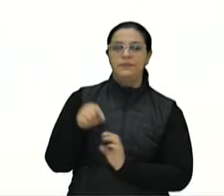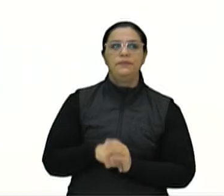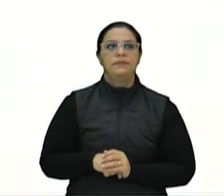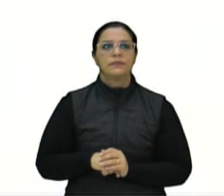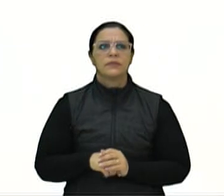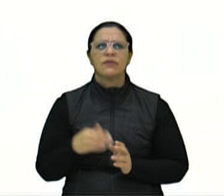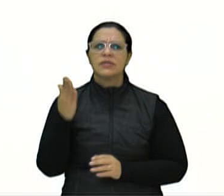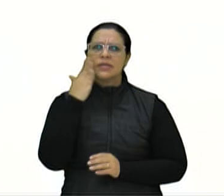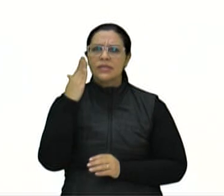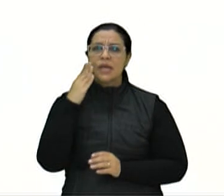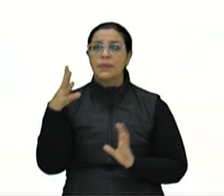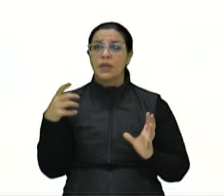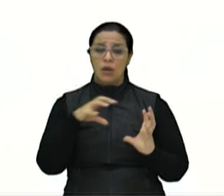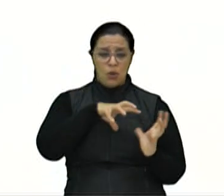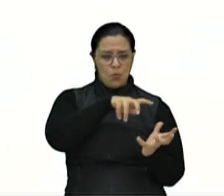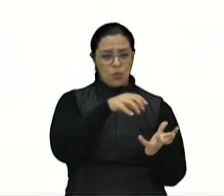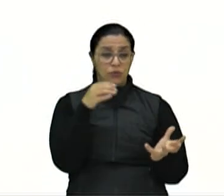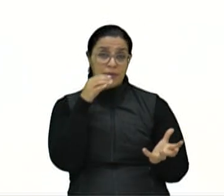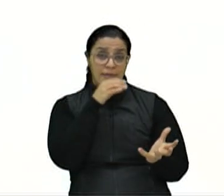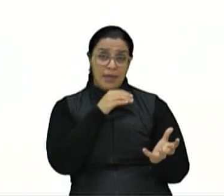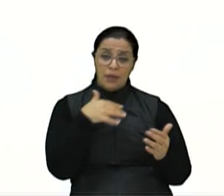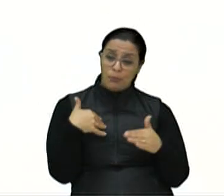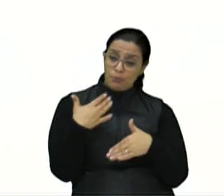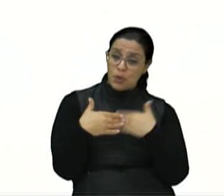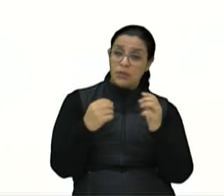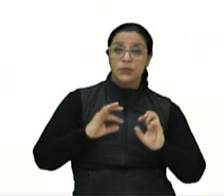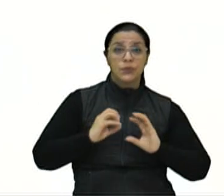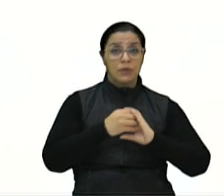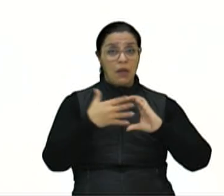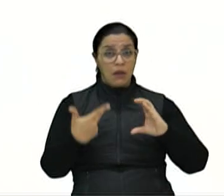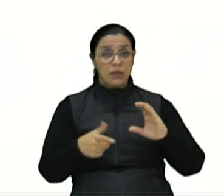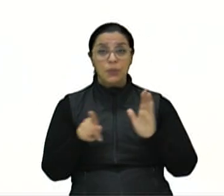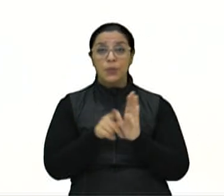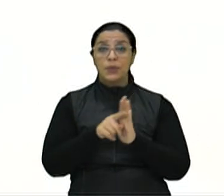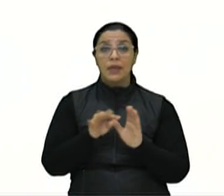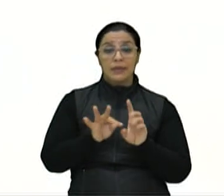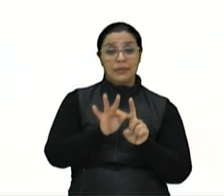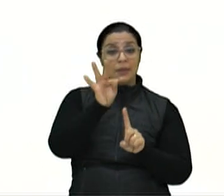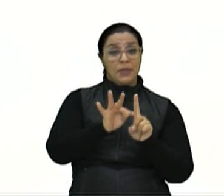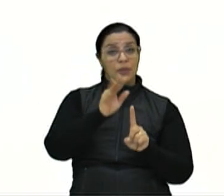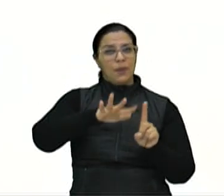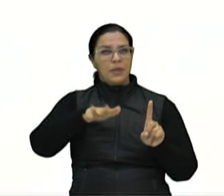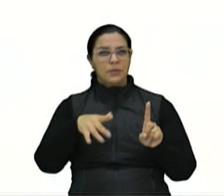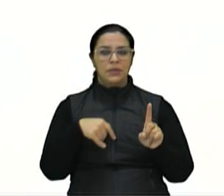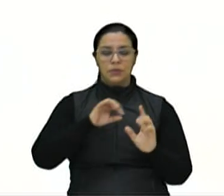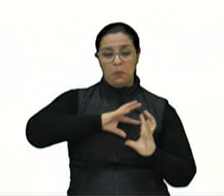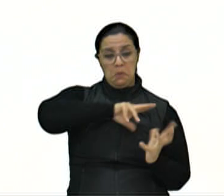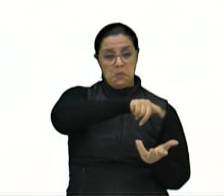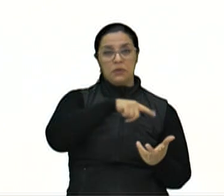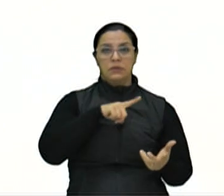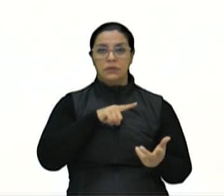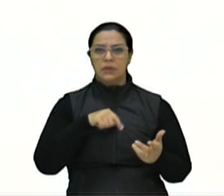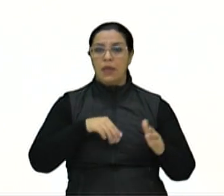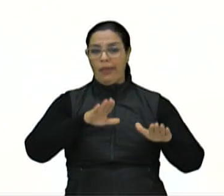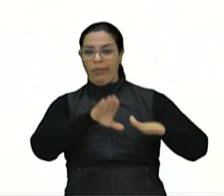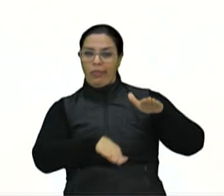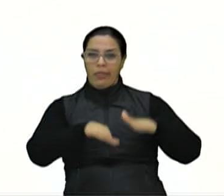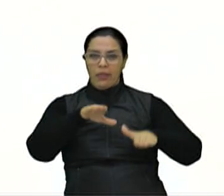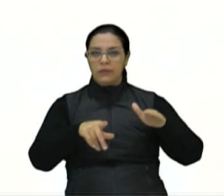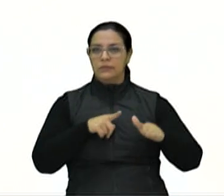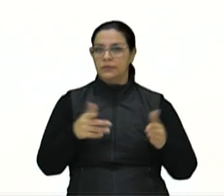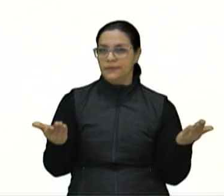quiz. Sabe-se que o aquecimento global é um processo caracterizado pelo aumento da temperatura média do planeta, de maneira desequilibrada, é